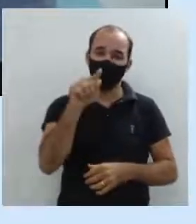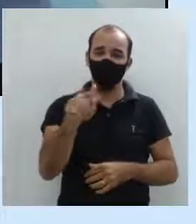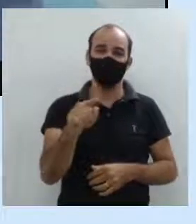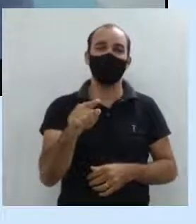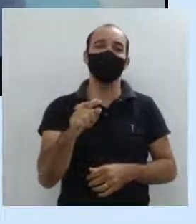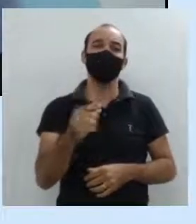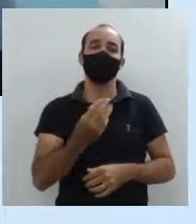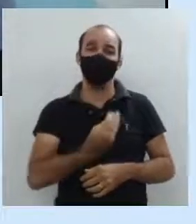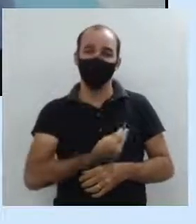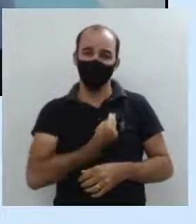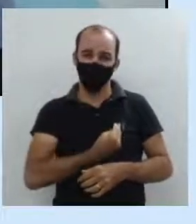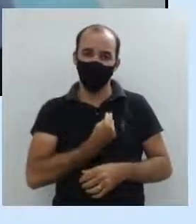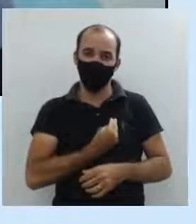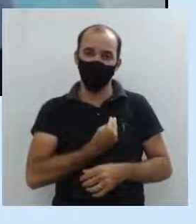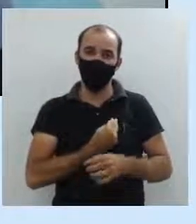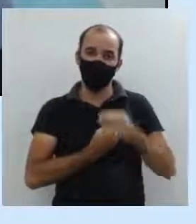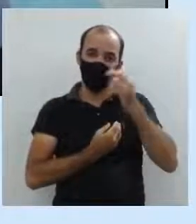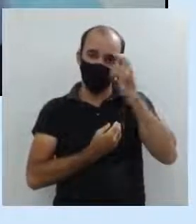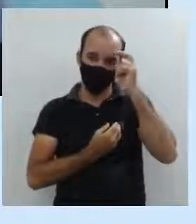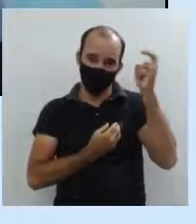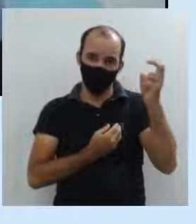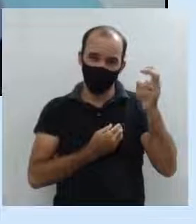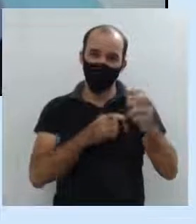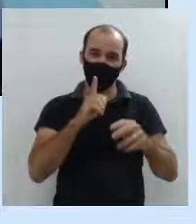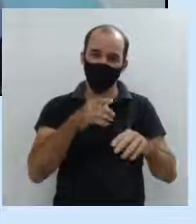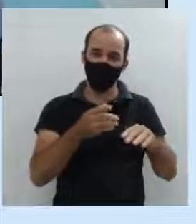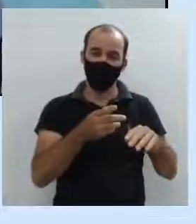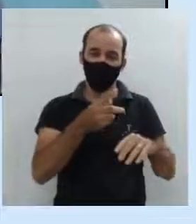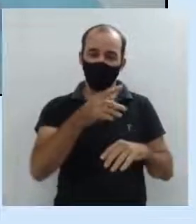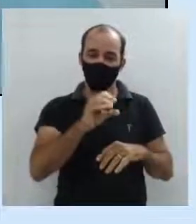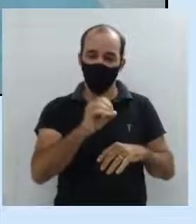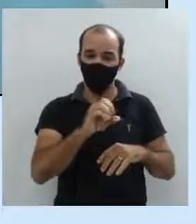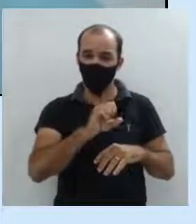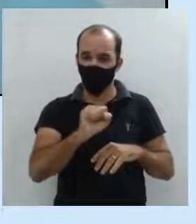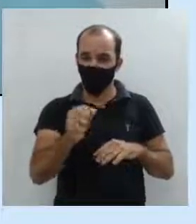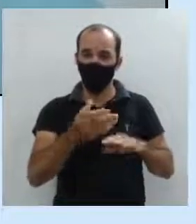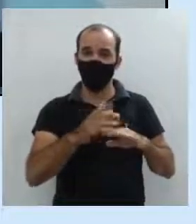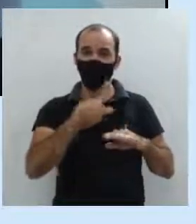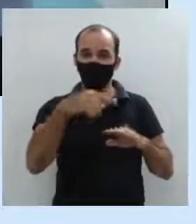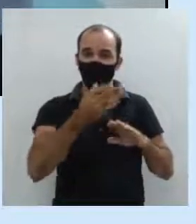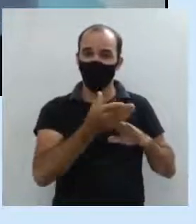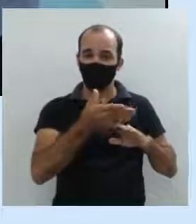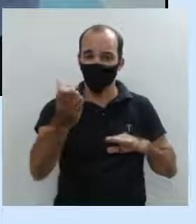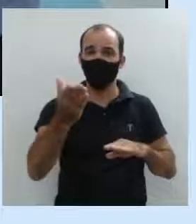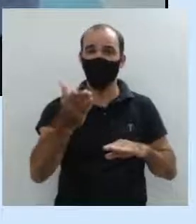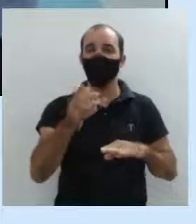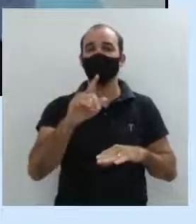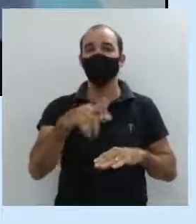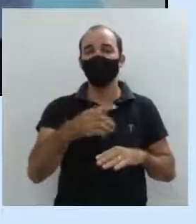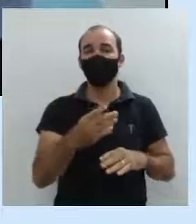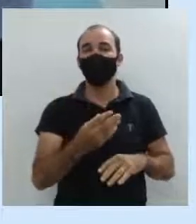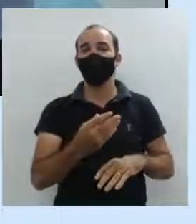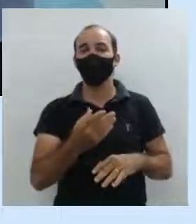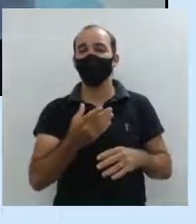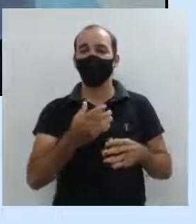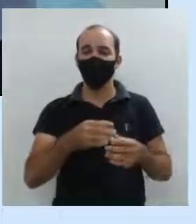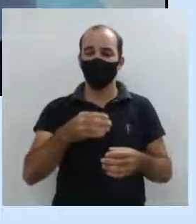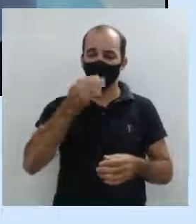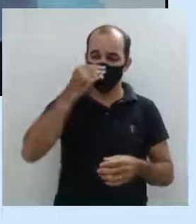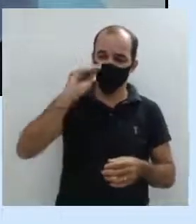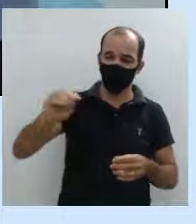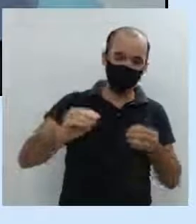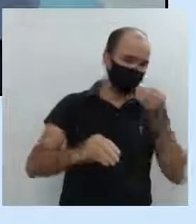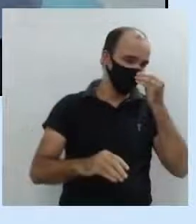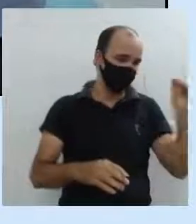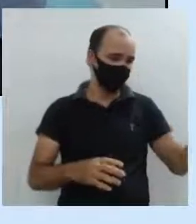a essa segunda questão, que é o descartável. Mas existe também uma terceira característica do pensamento